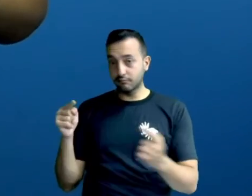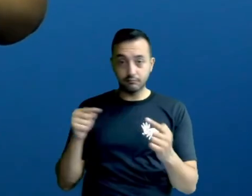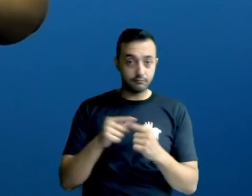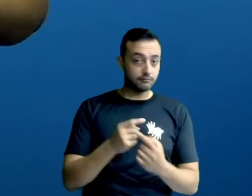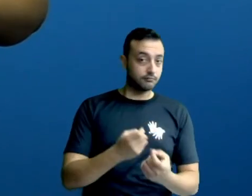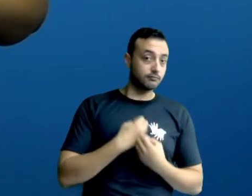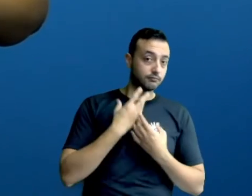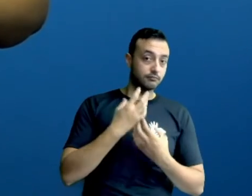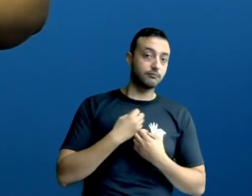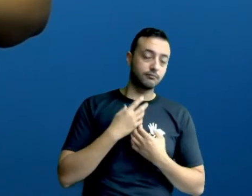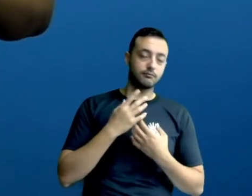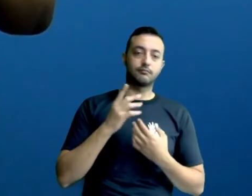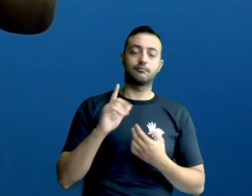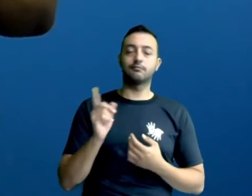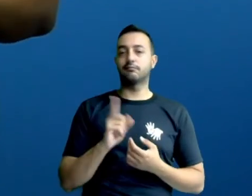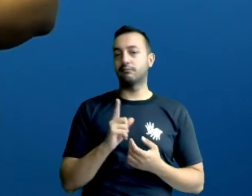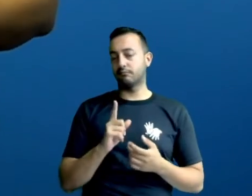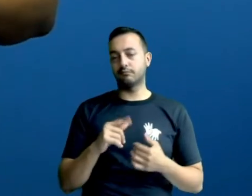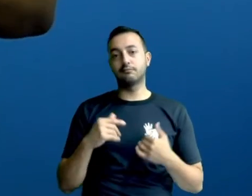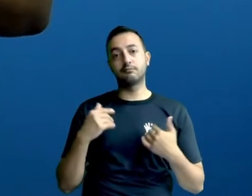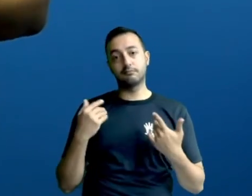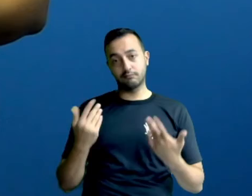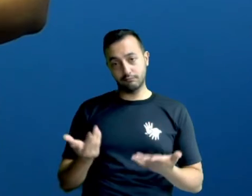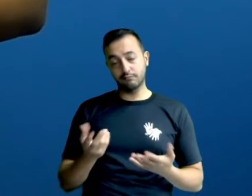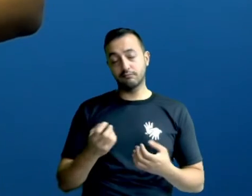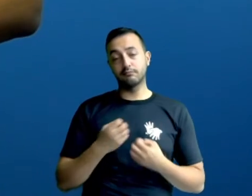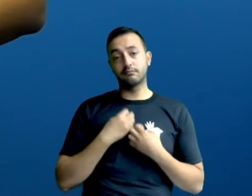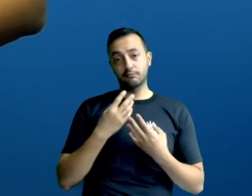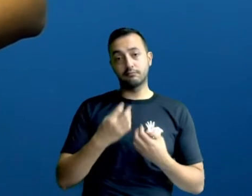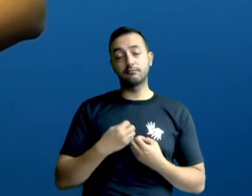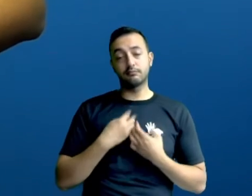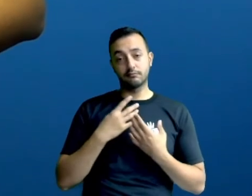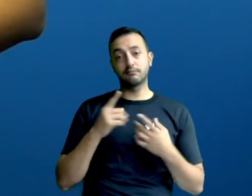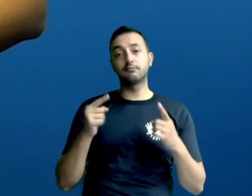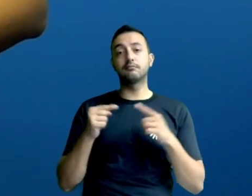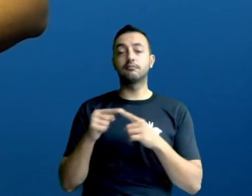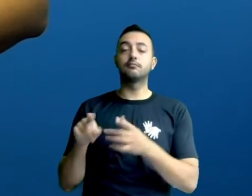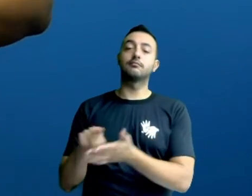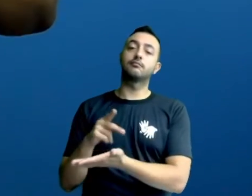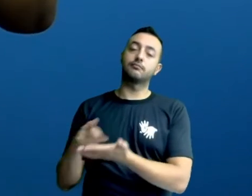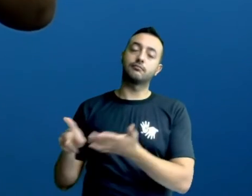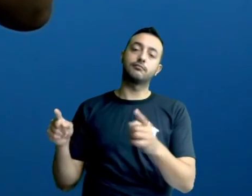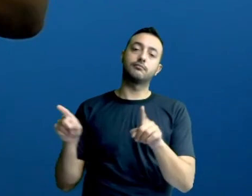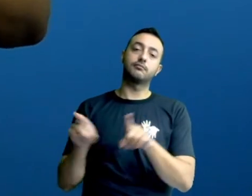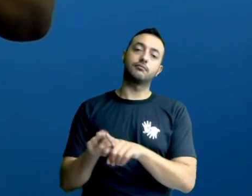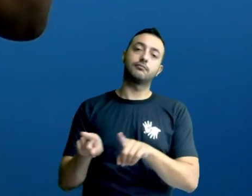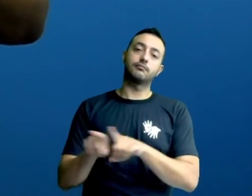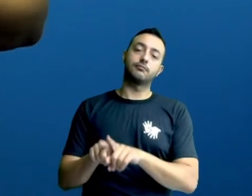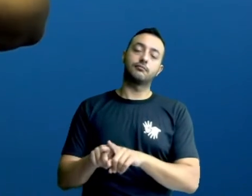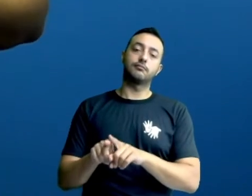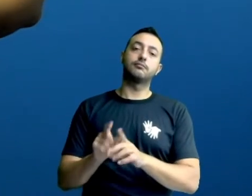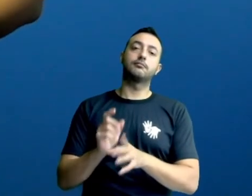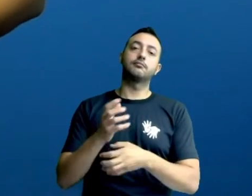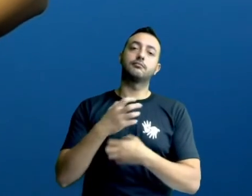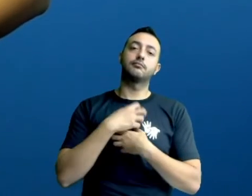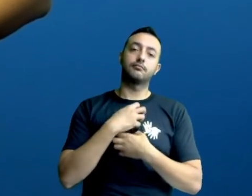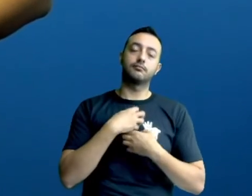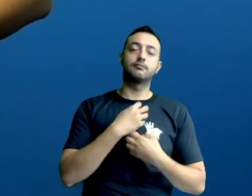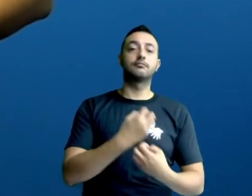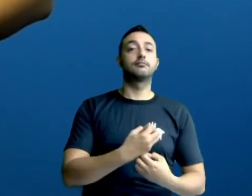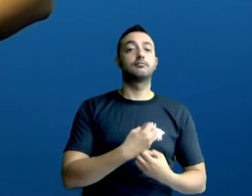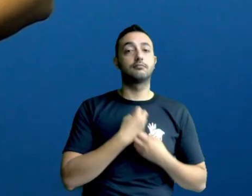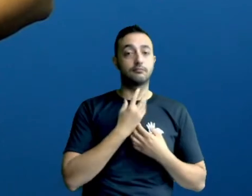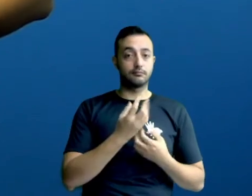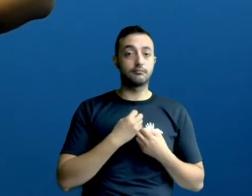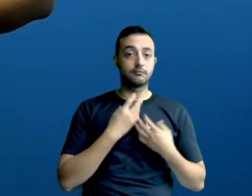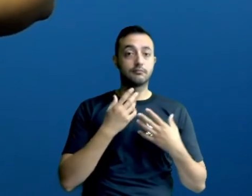um poema. Ou seja, o poema é uma forma de poesia também. Mas para ser considerado um poema, tem